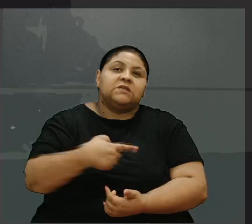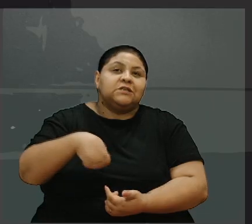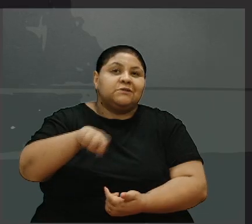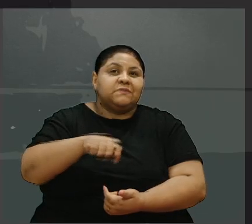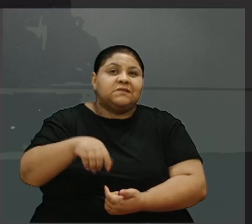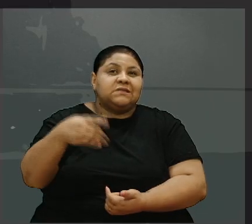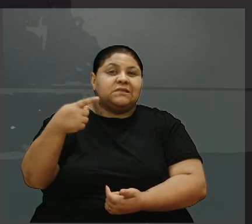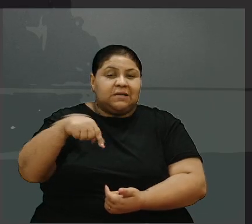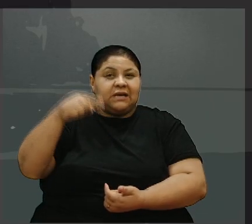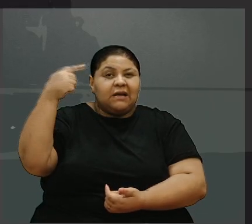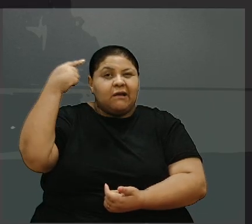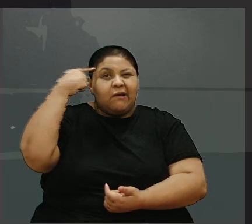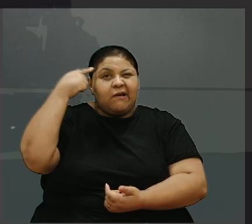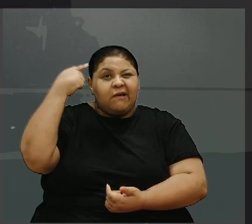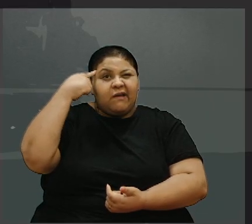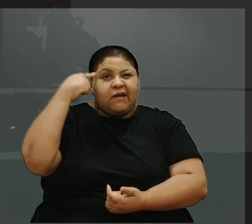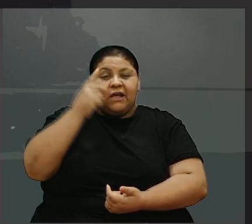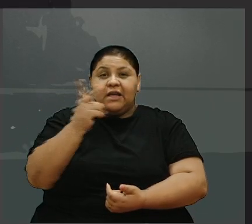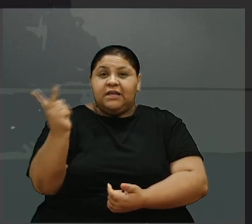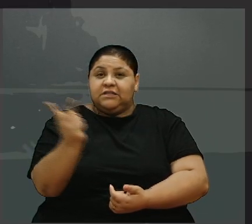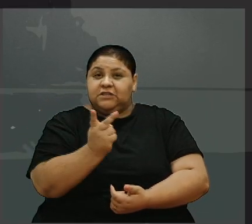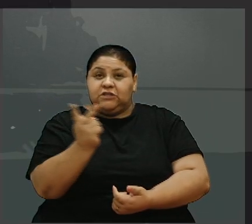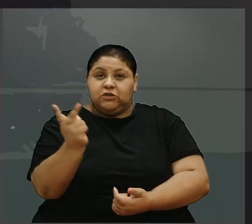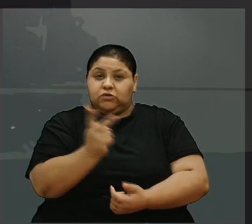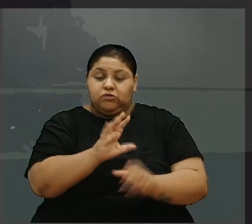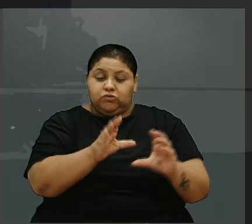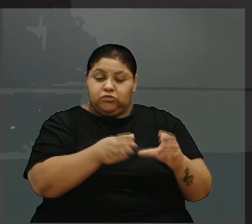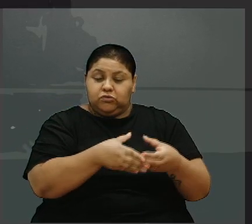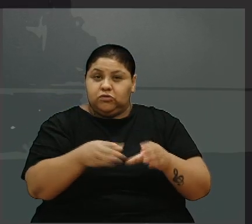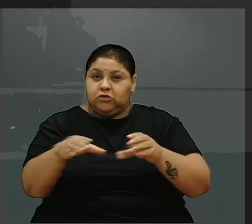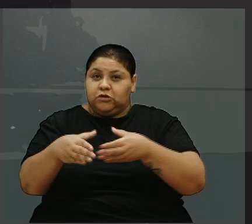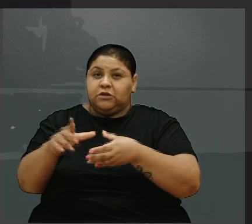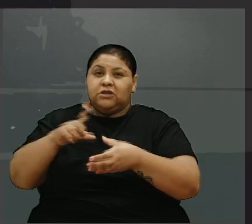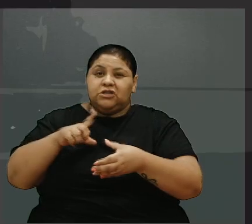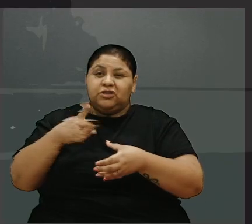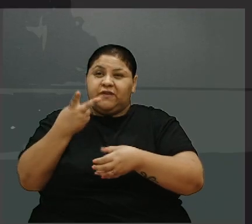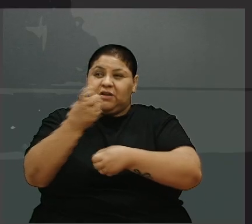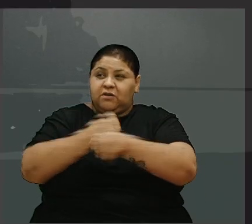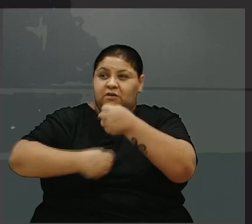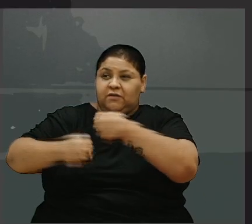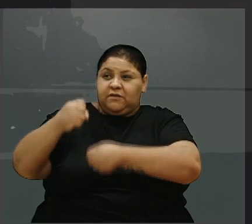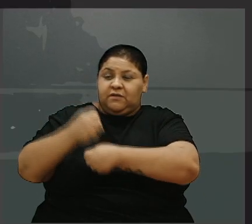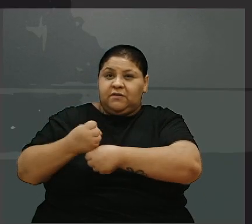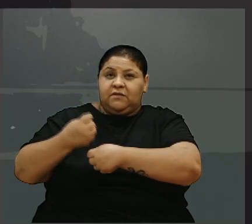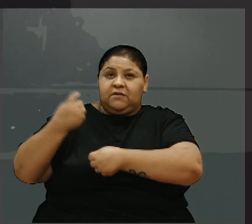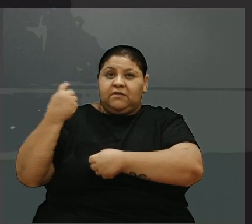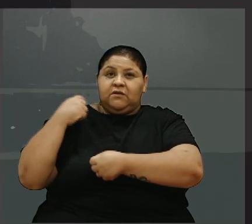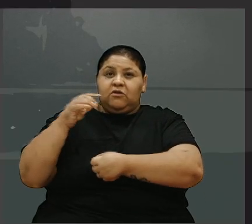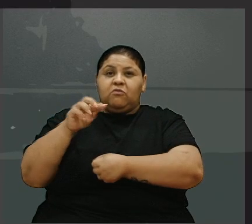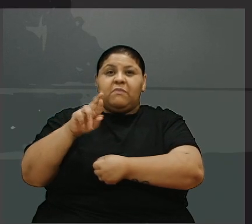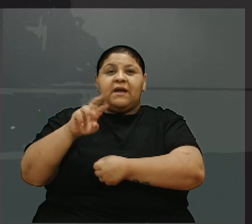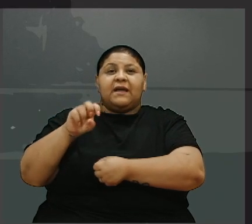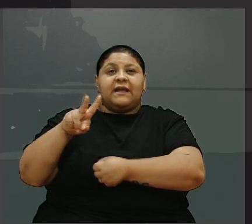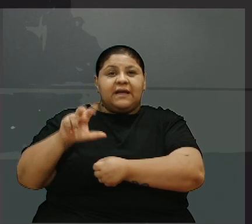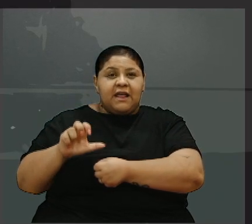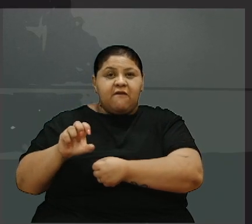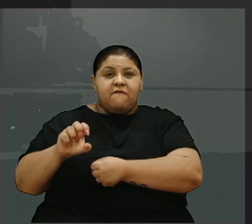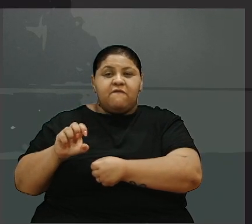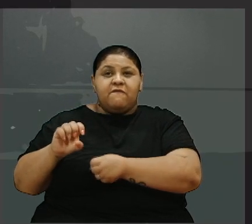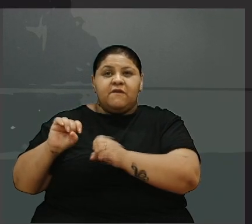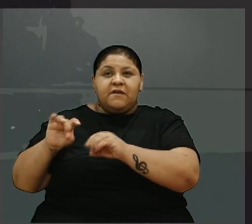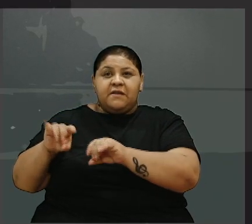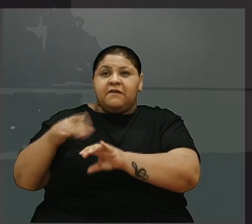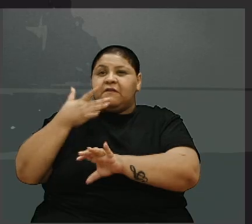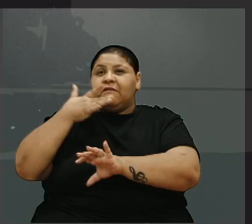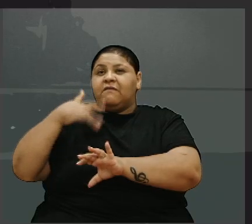refletir muito sobre esses 2 segmentos. Nós tivemos, há 2 anos atrás, uma greve da educação infantil, onde foi meio